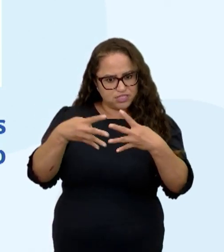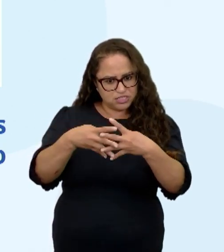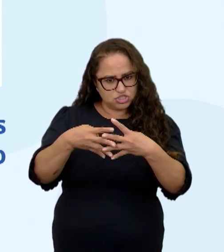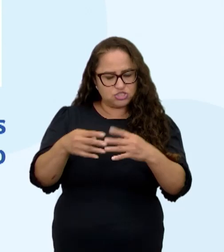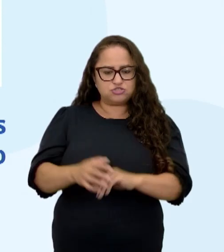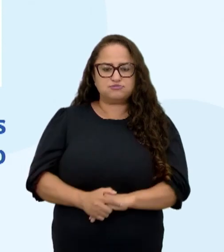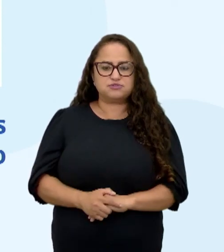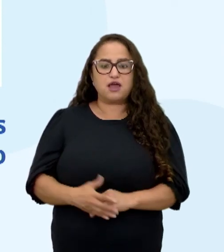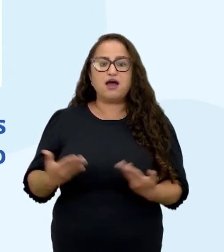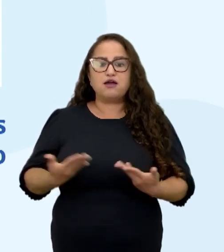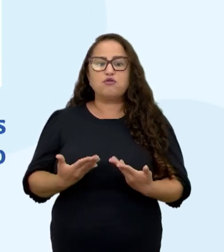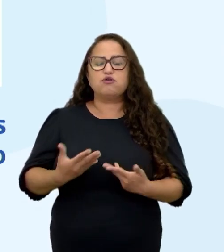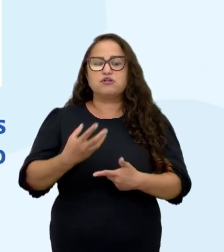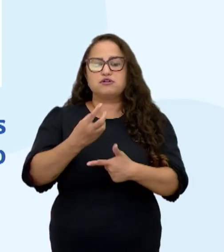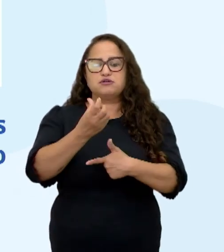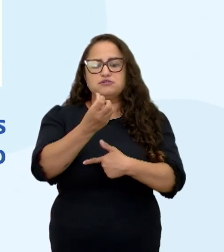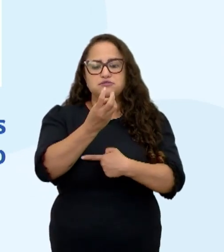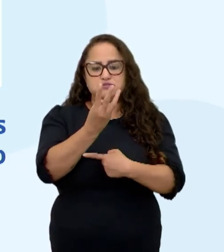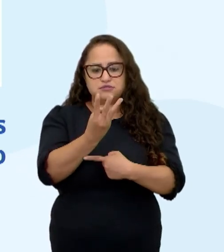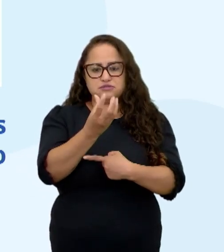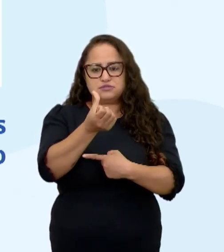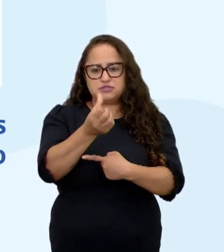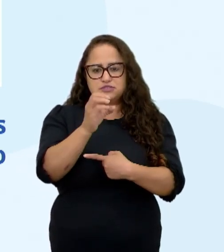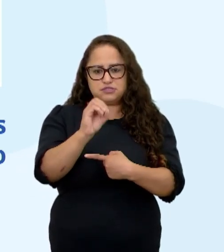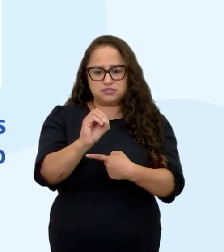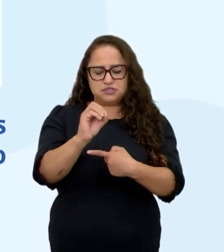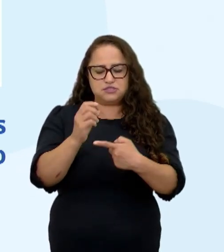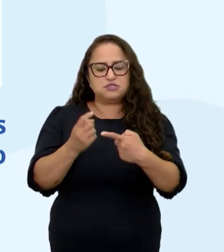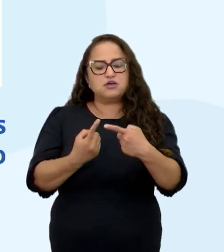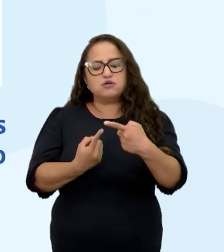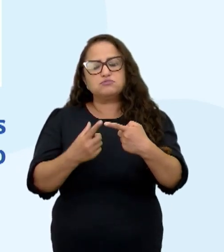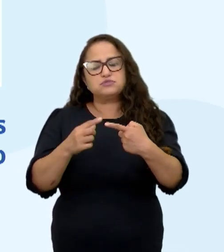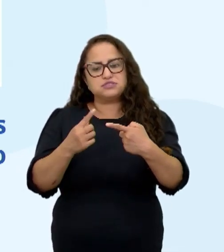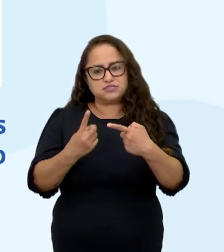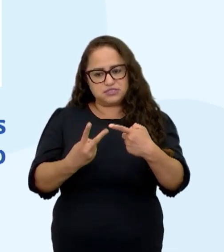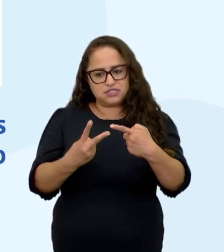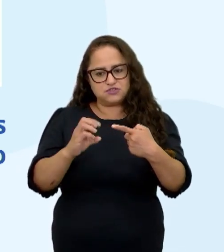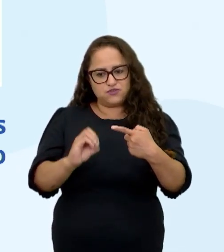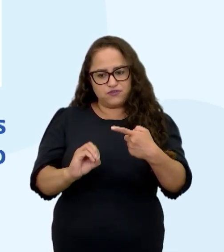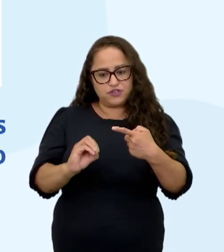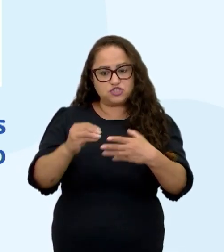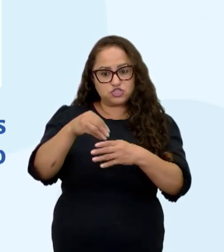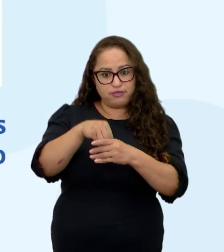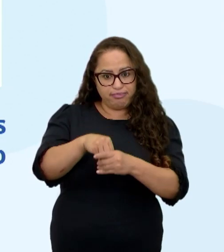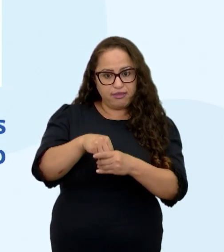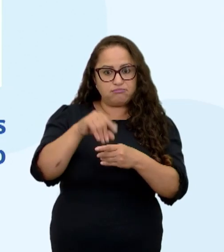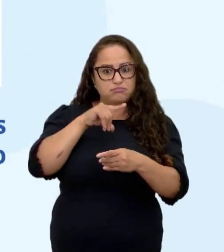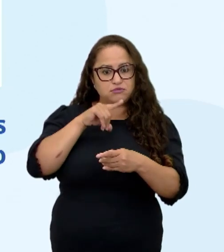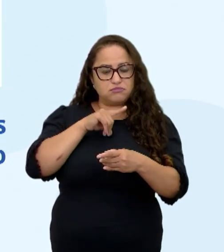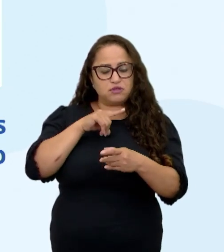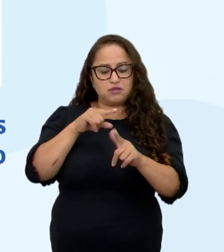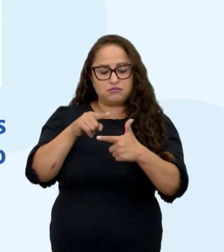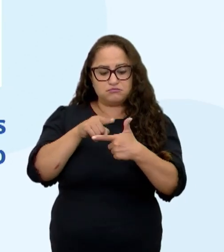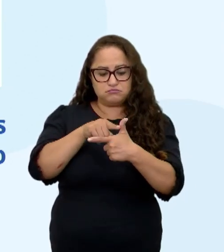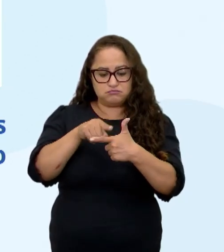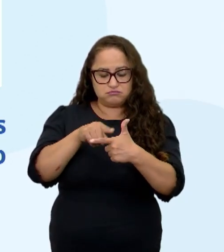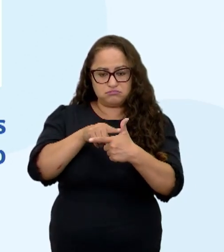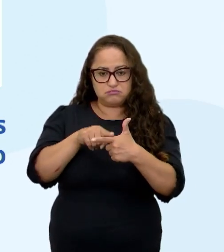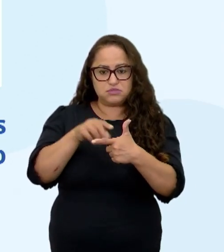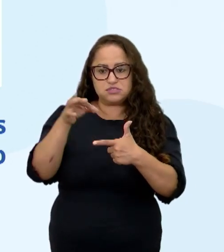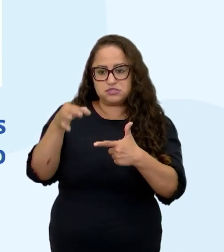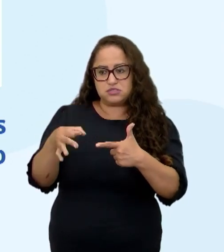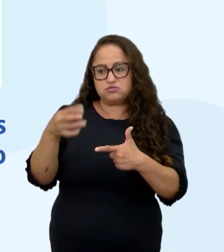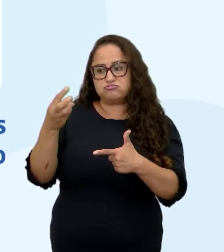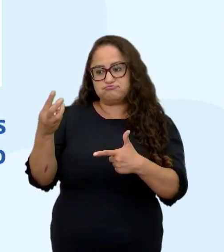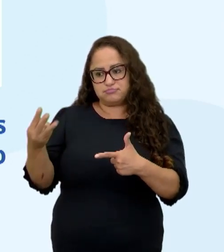E nesse eu fiz 360 dividido por 120, que é o ângulo interno de cada um, e deu exatamente 3.